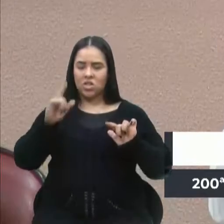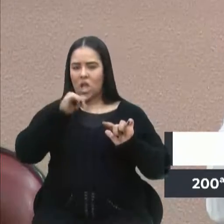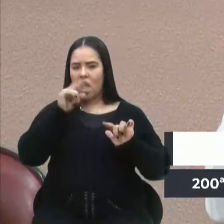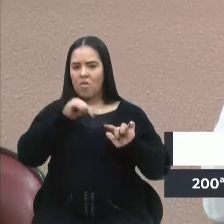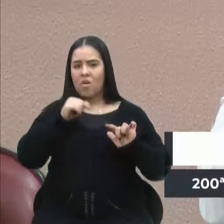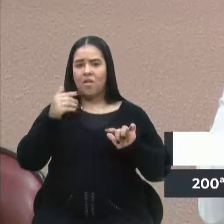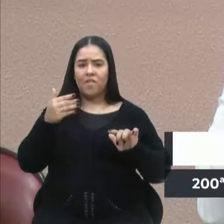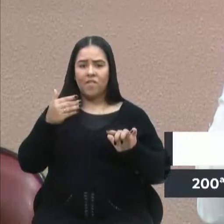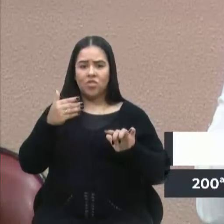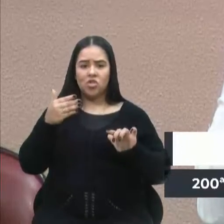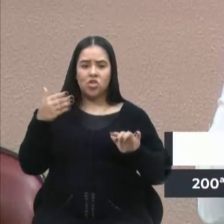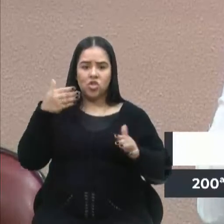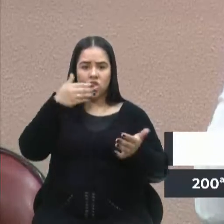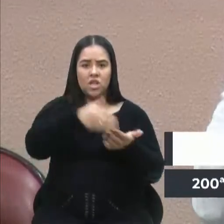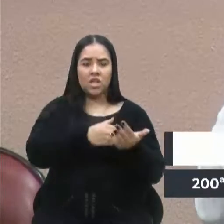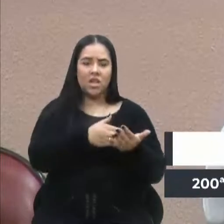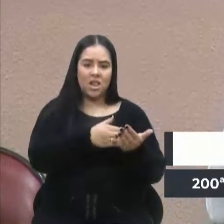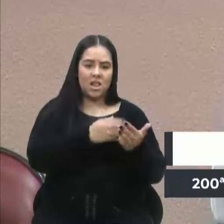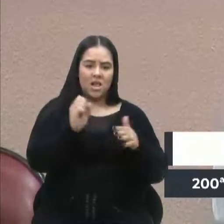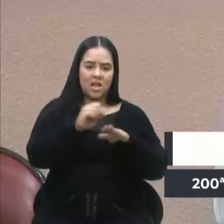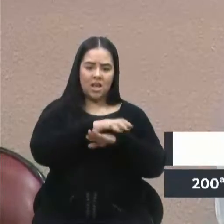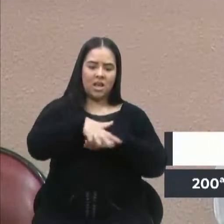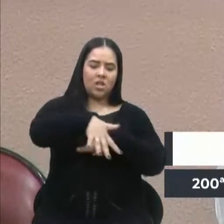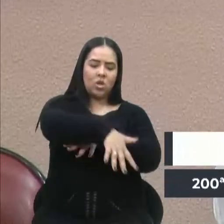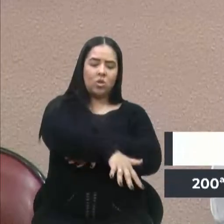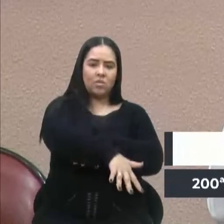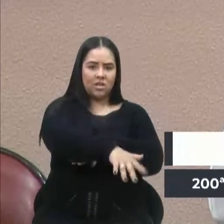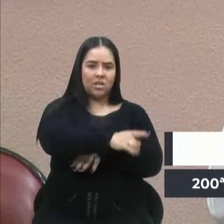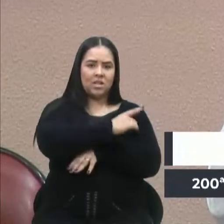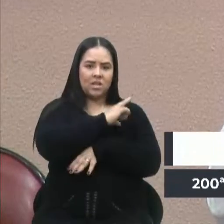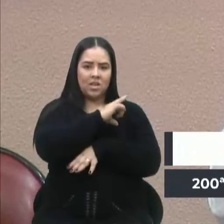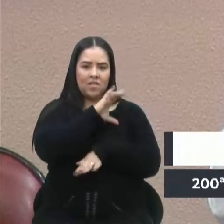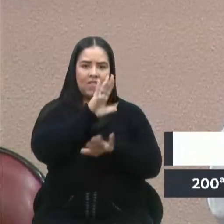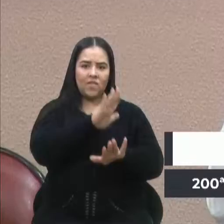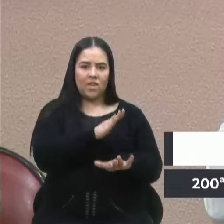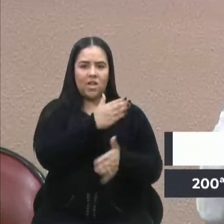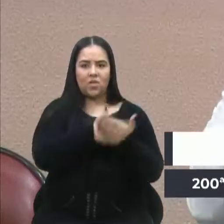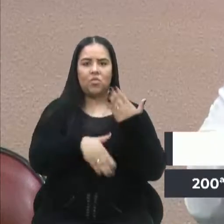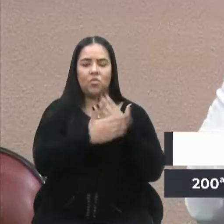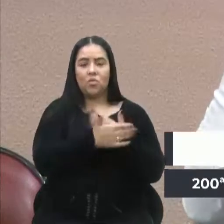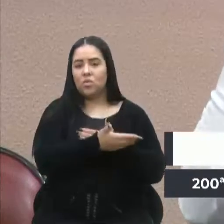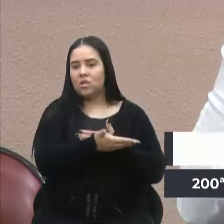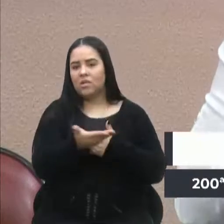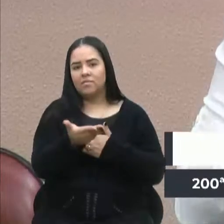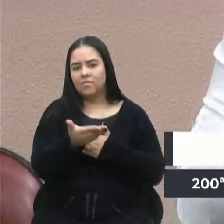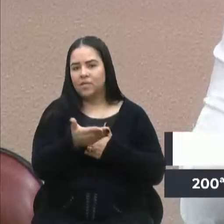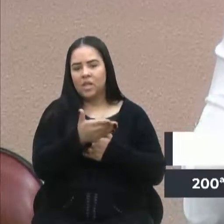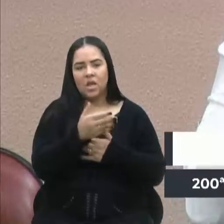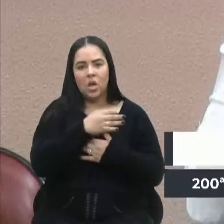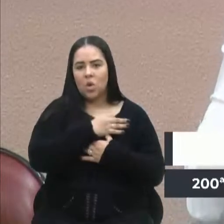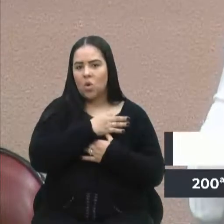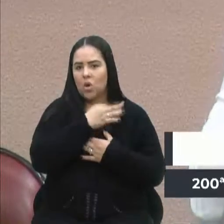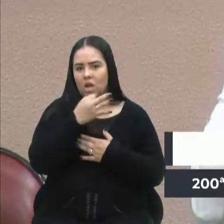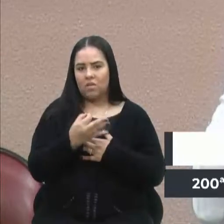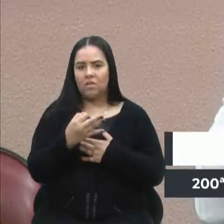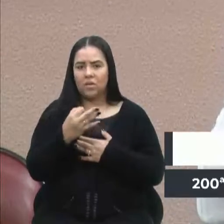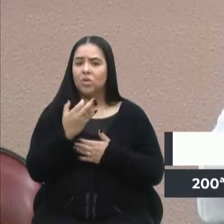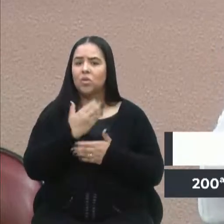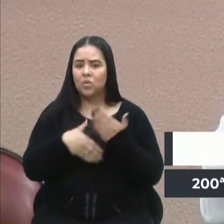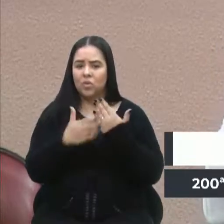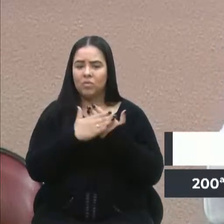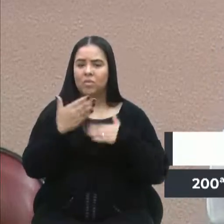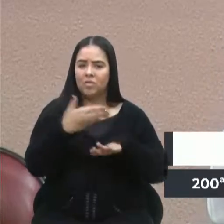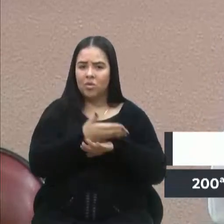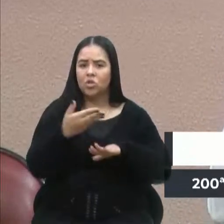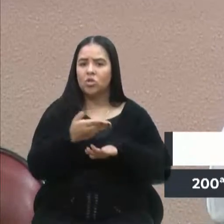uma região mais baixa da cidade e acaba se concentrando lá. E aquilo é pavoroso, né? Quem já esteve lá durante